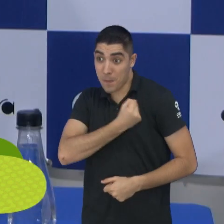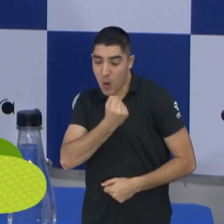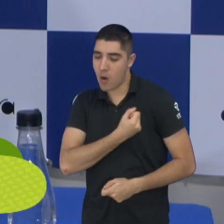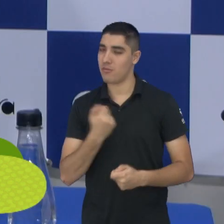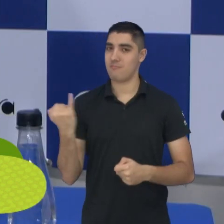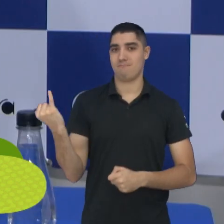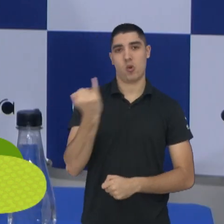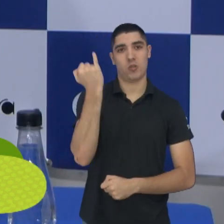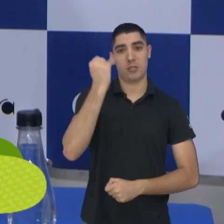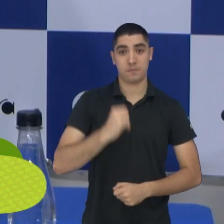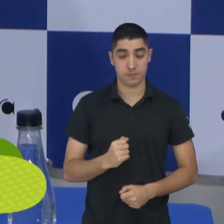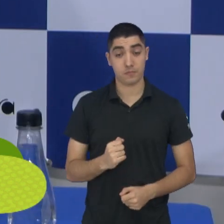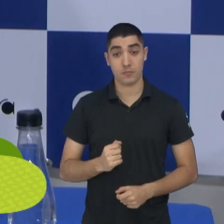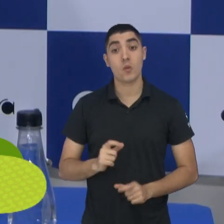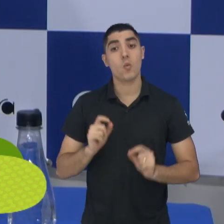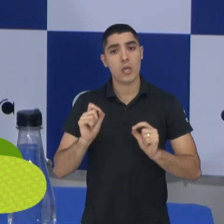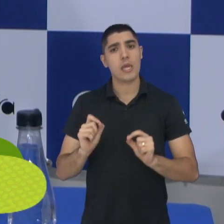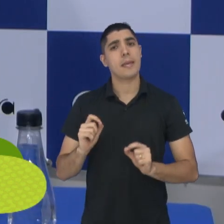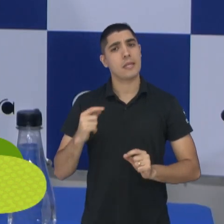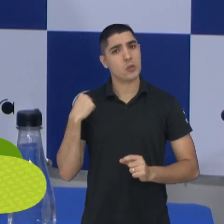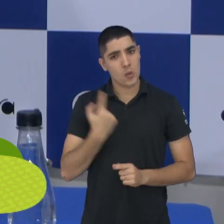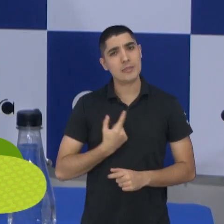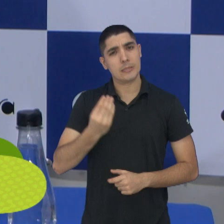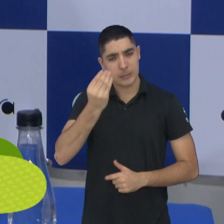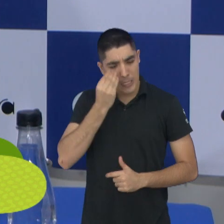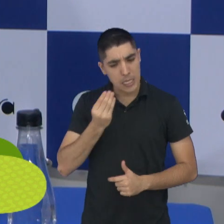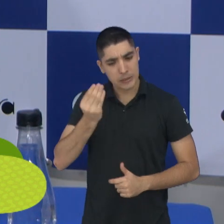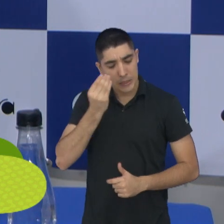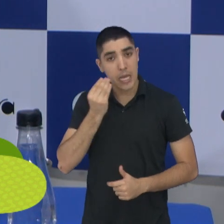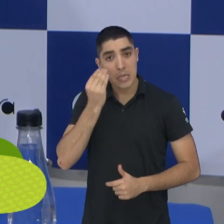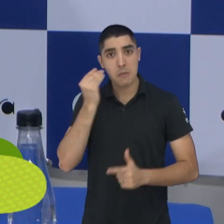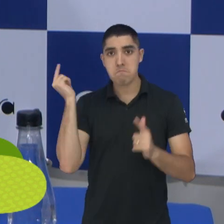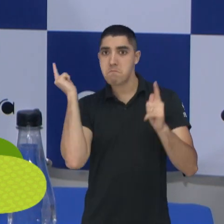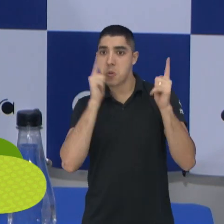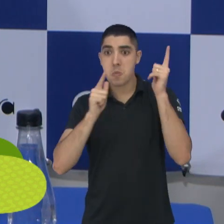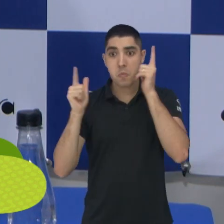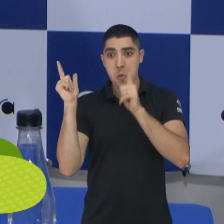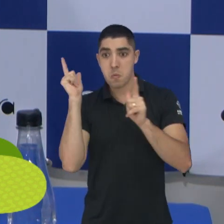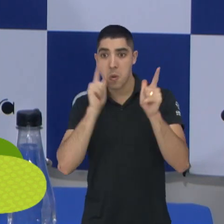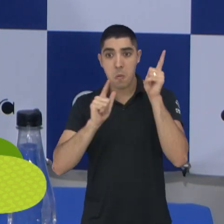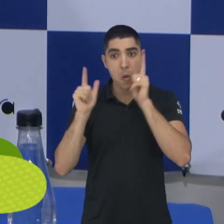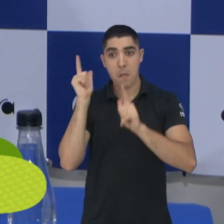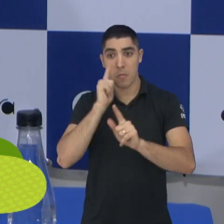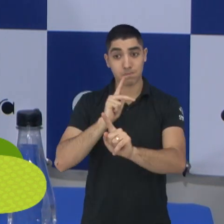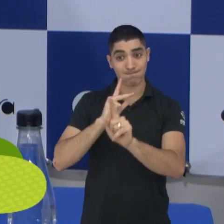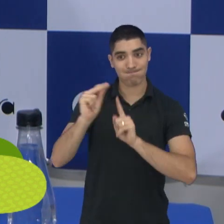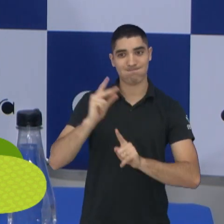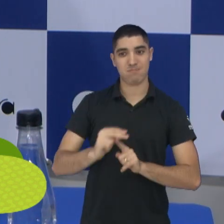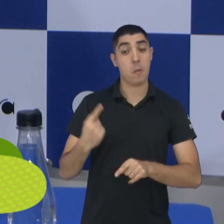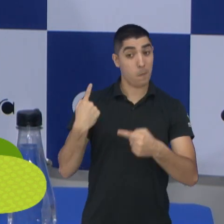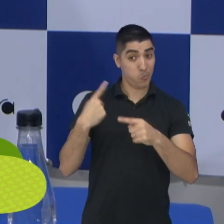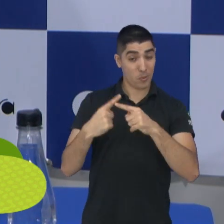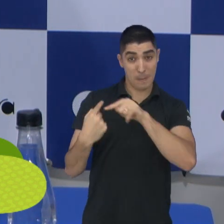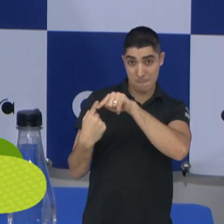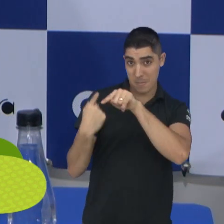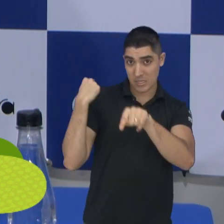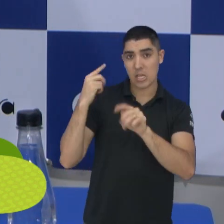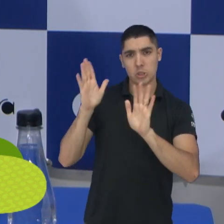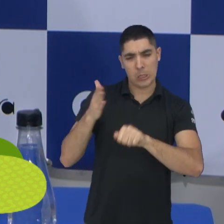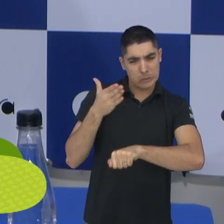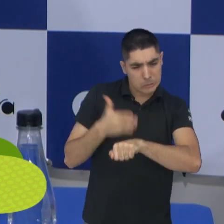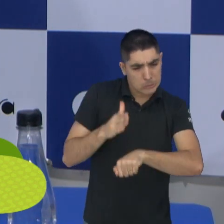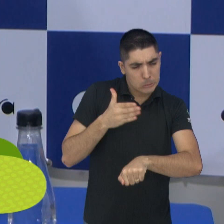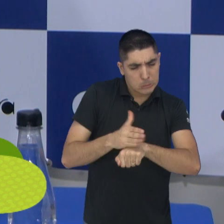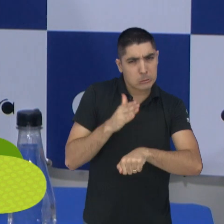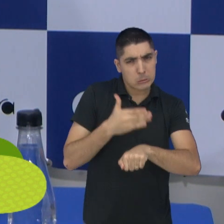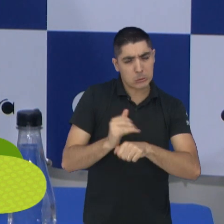A gente tem que plantar e colher, plantar e colher. Hoje a gente colheu um pouquinho, porque eles plantaram lá na pré-temporada,